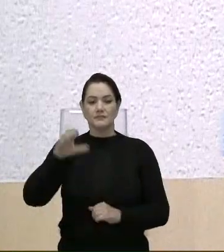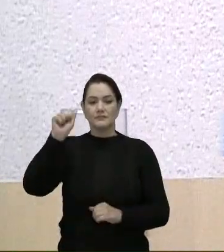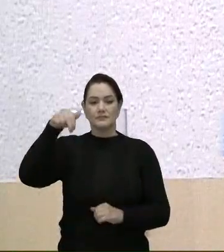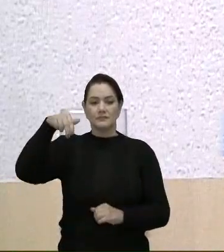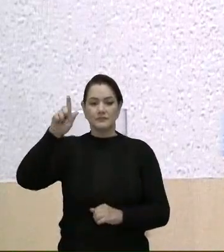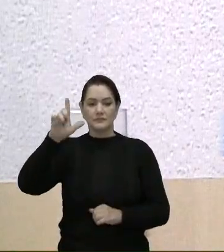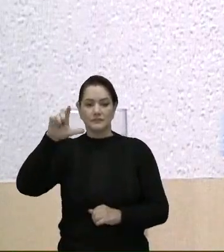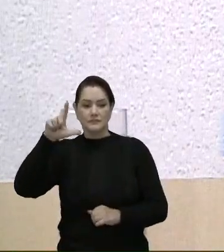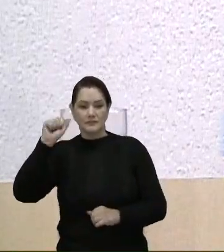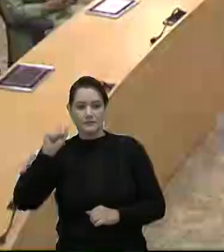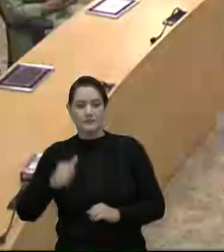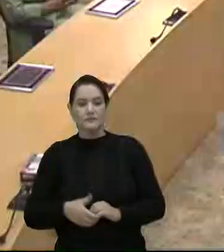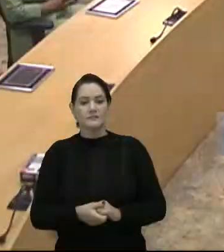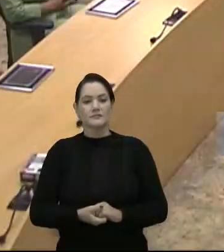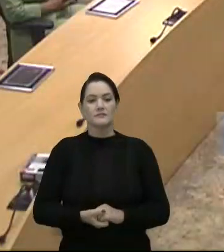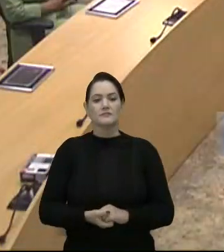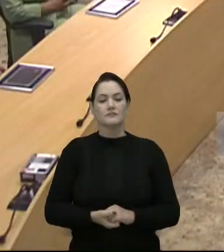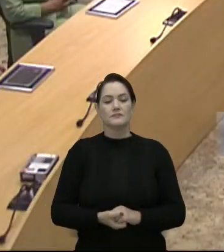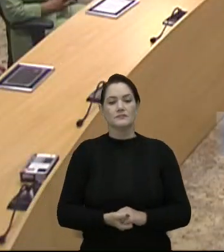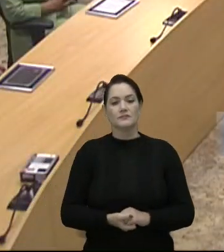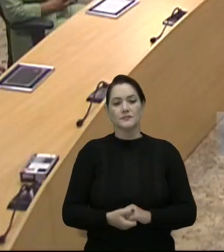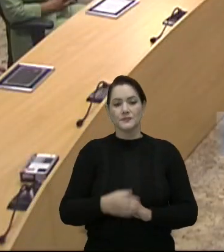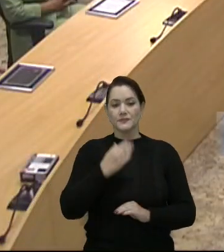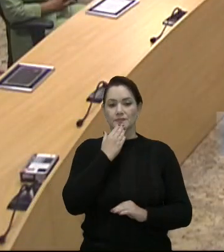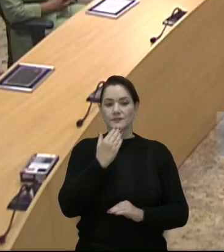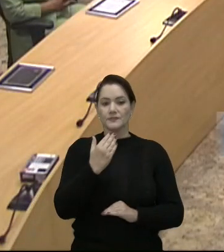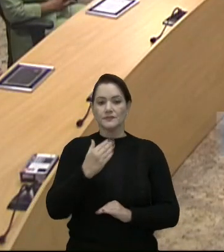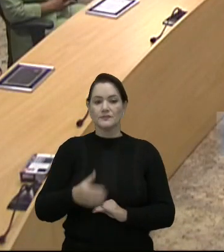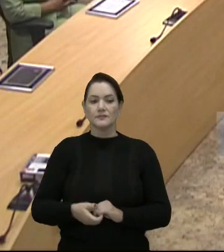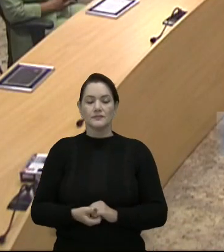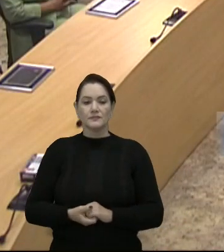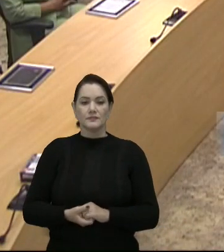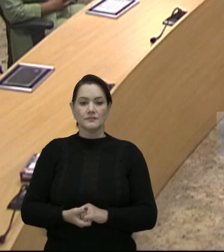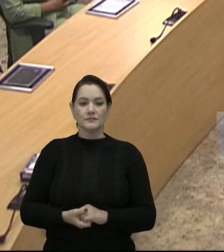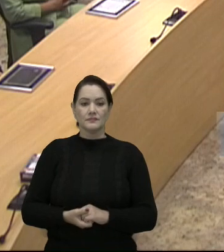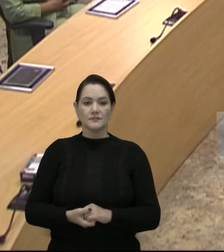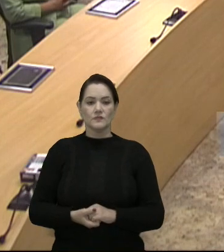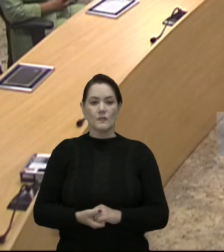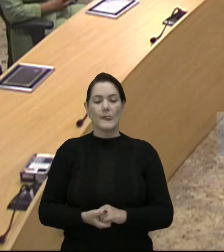Timóteo. Por favor.